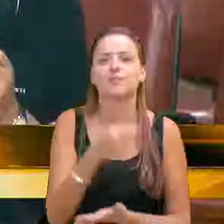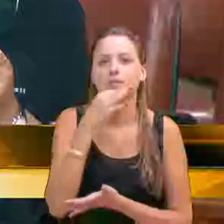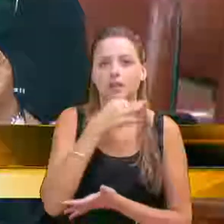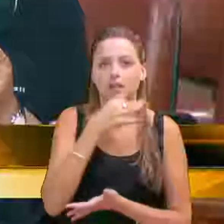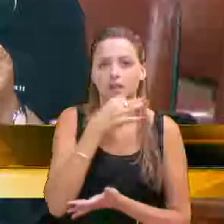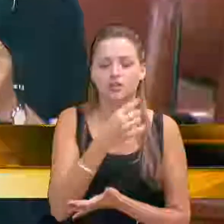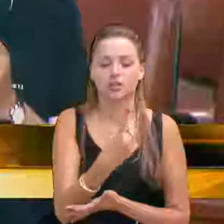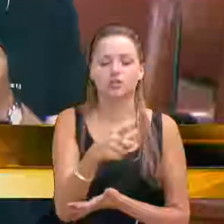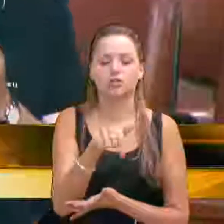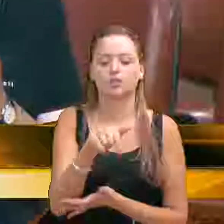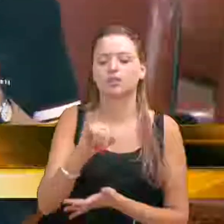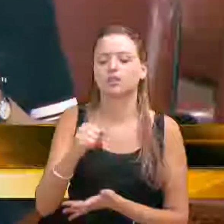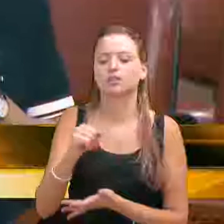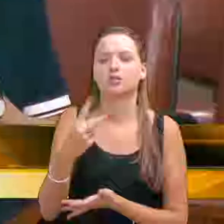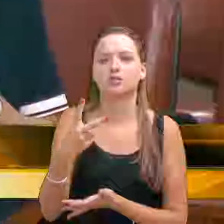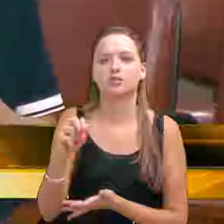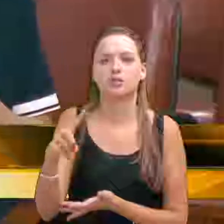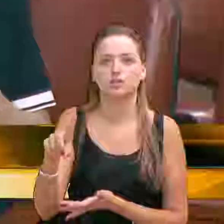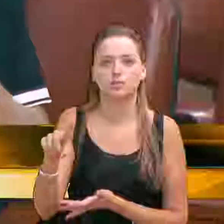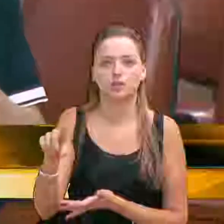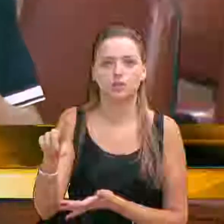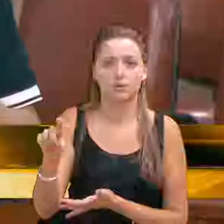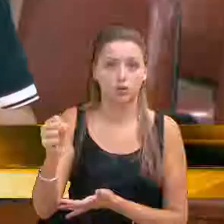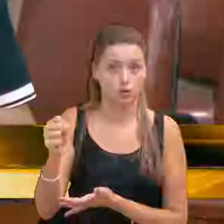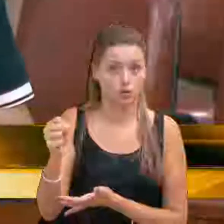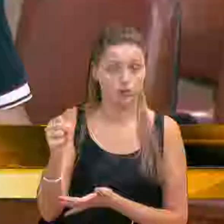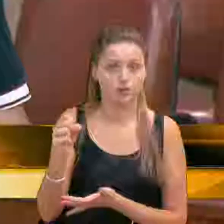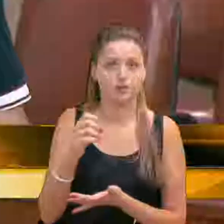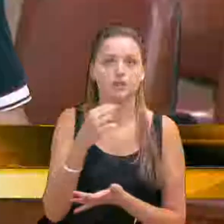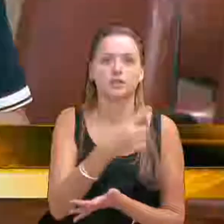do Sul, 17 de janeiro de 2018,